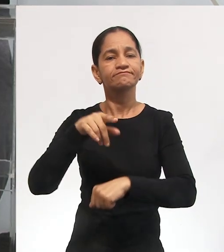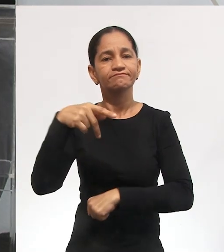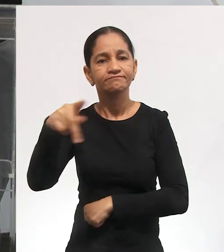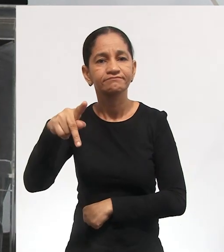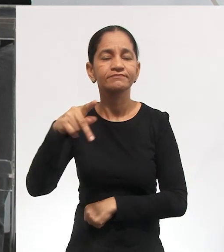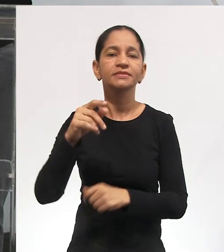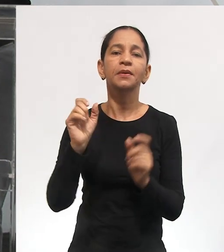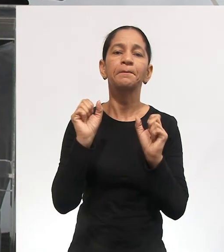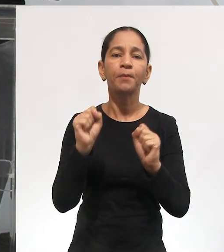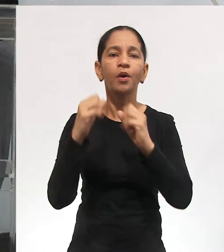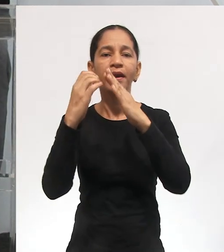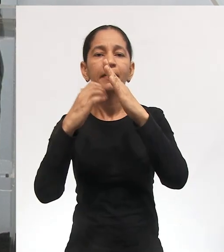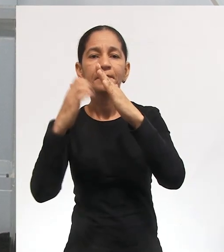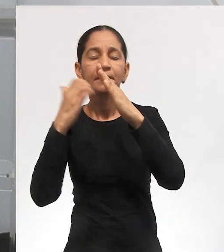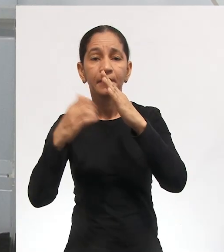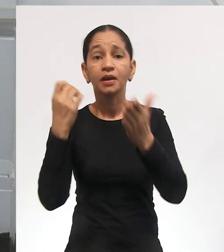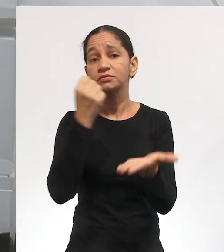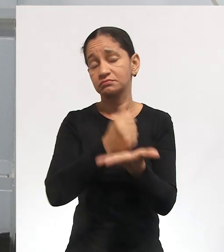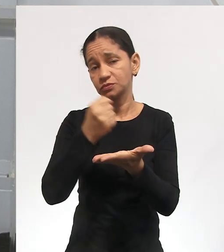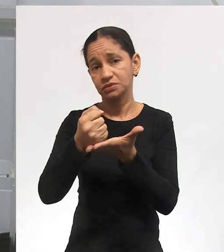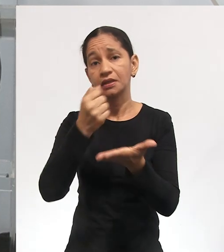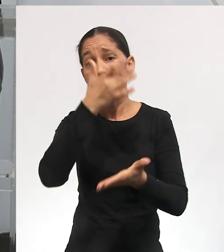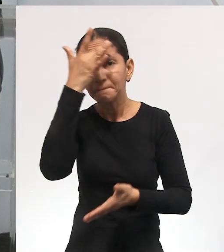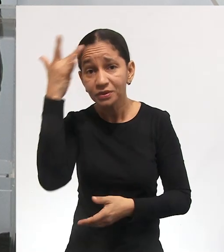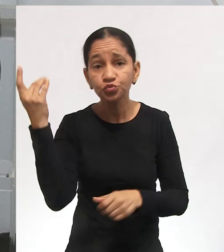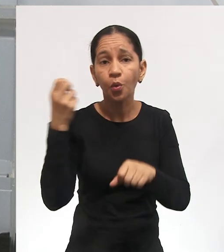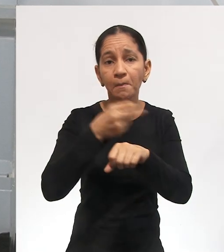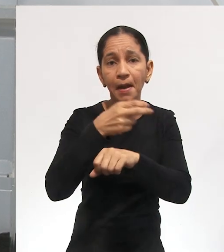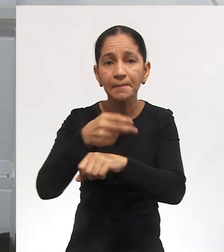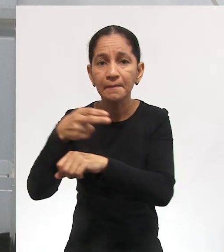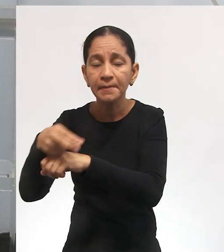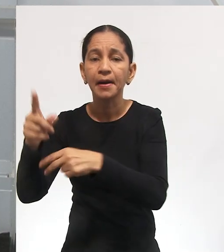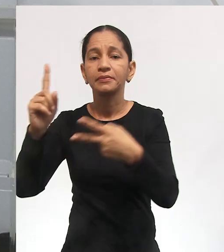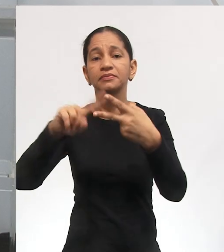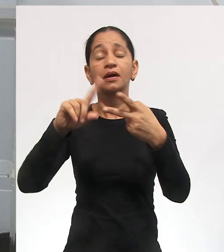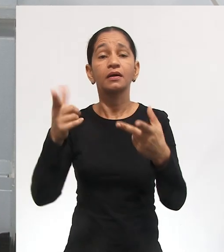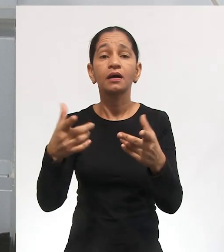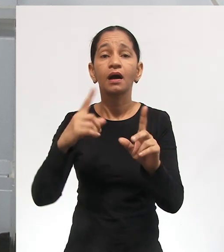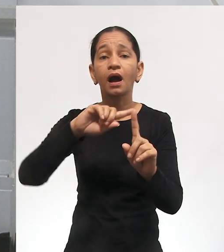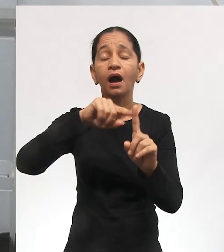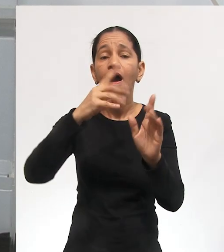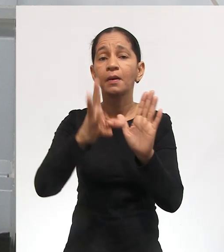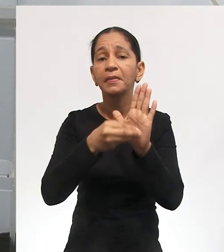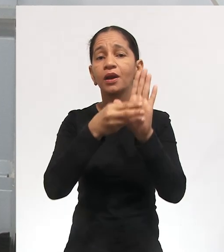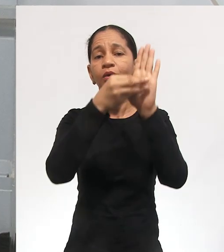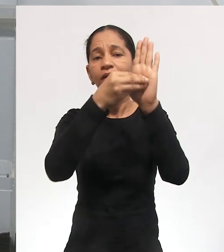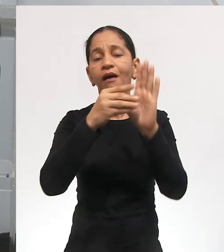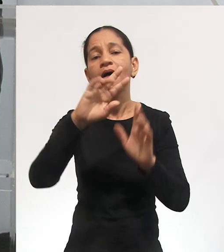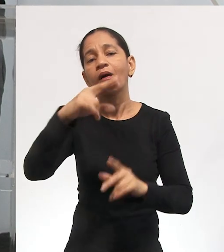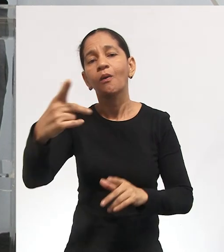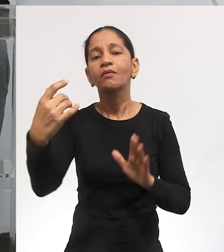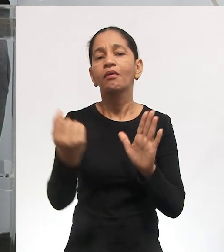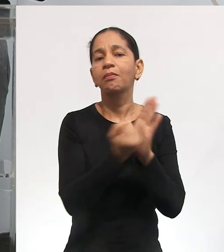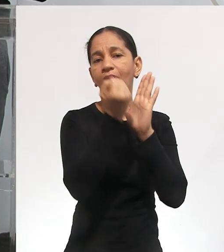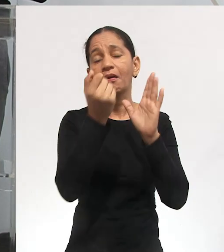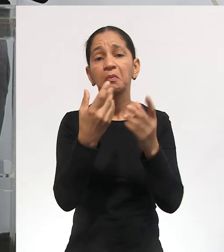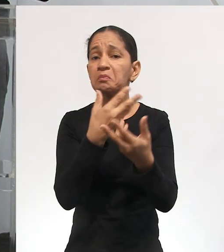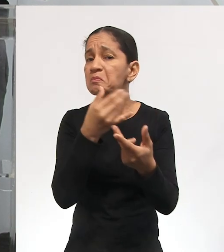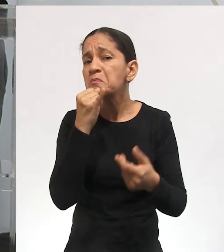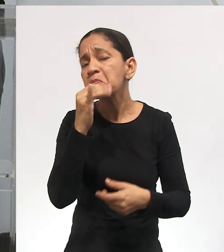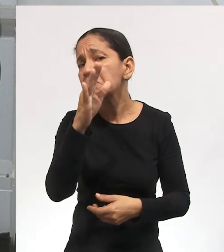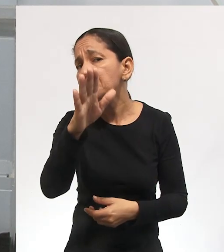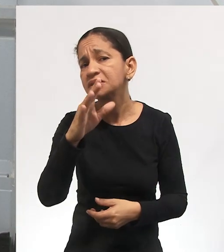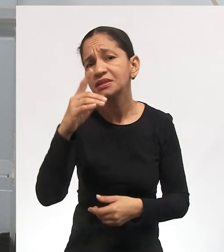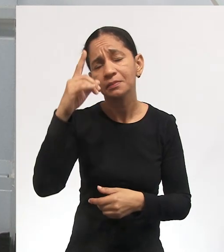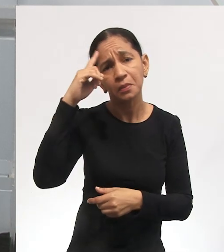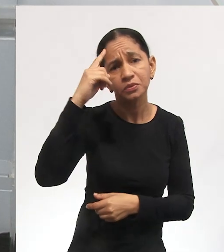sua capacidade contratual, patrimonial e processual. Então, quando eu tenho uma demanda,